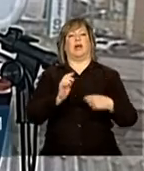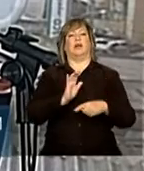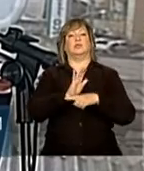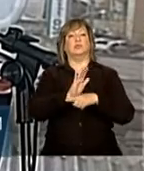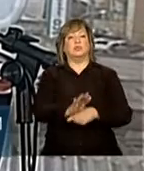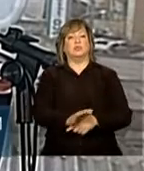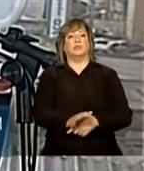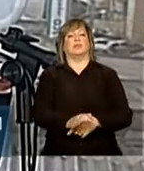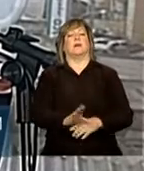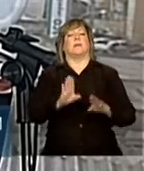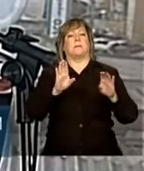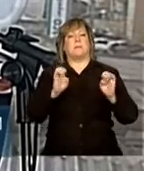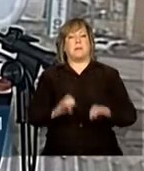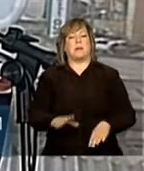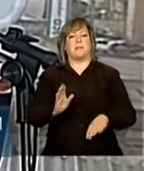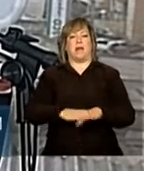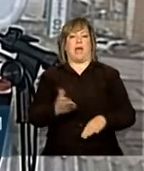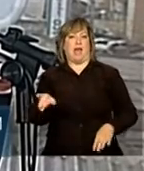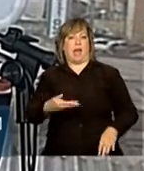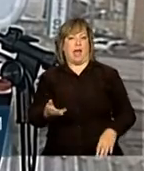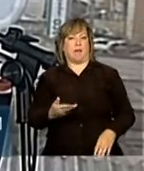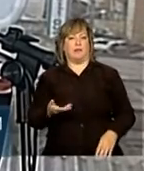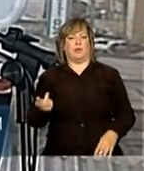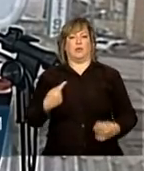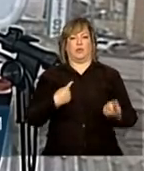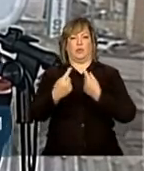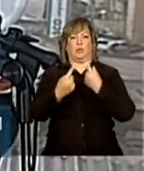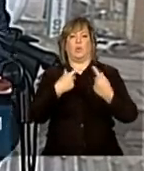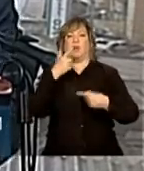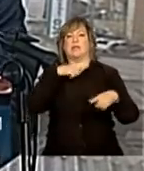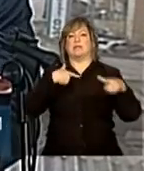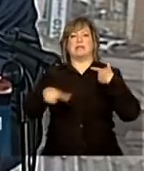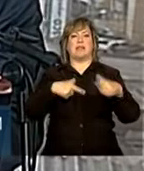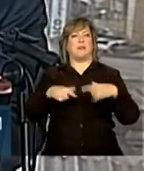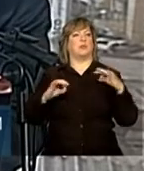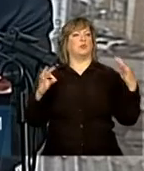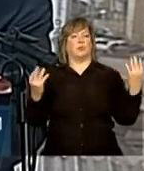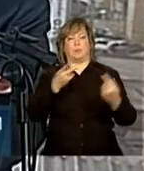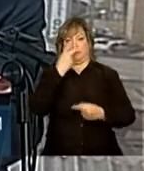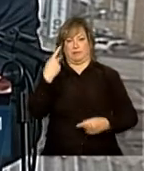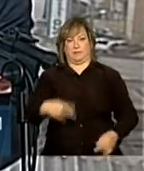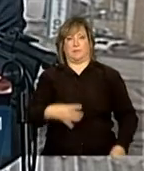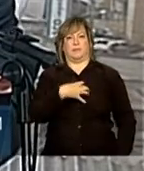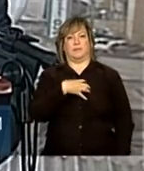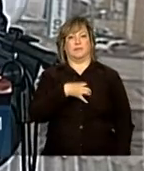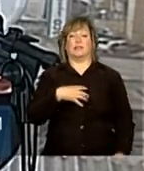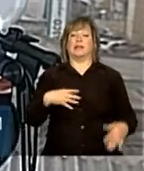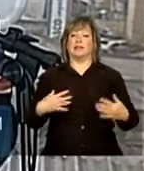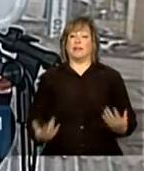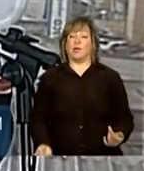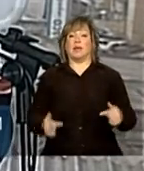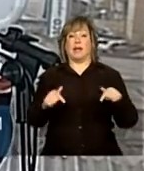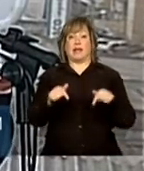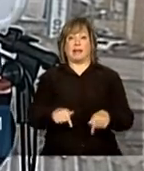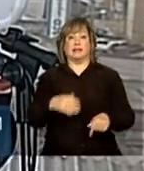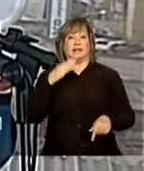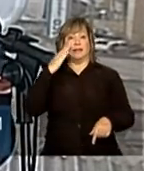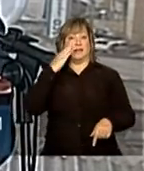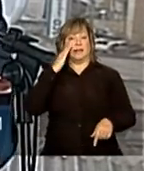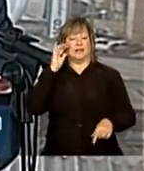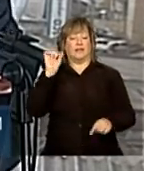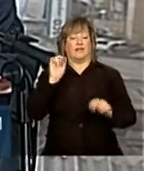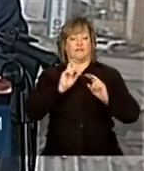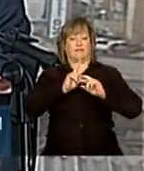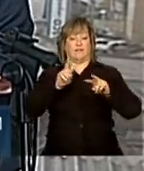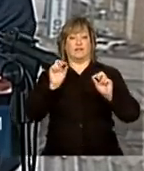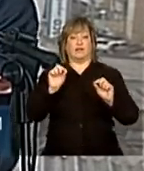mais cômoda e mais rápida o acesso ao trabalho de todos os baianos. Portanto, essa visão de futuro do